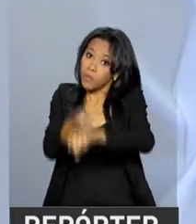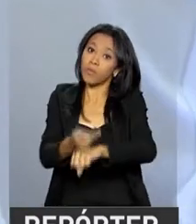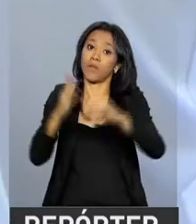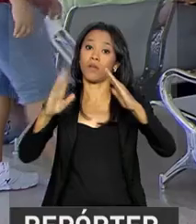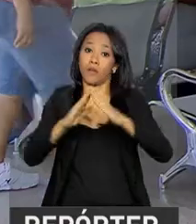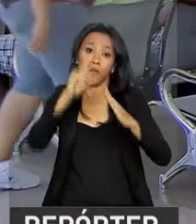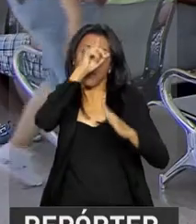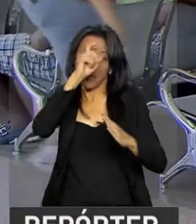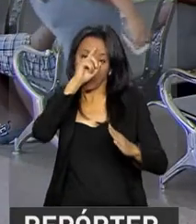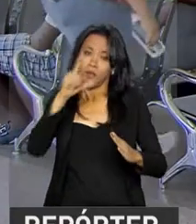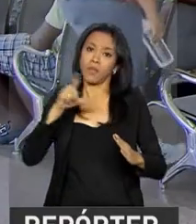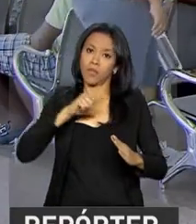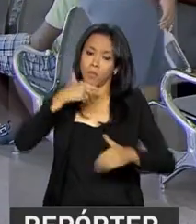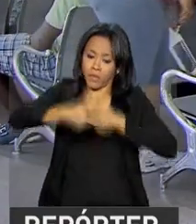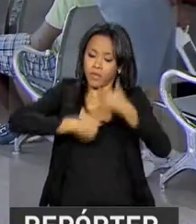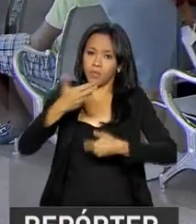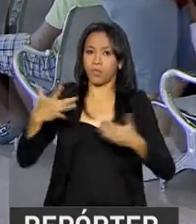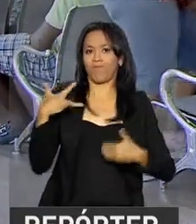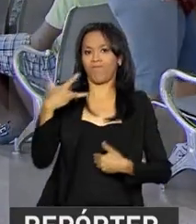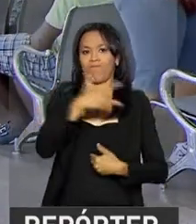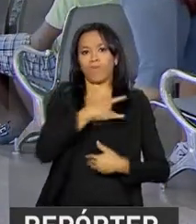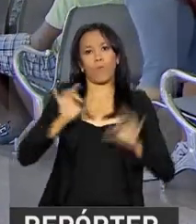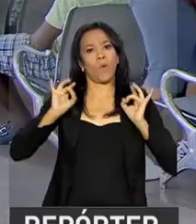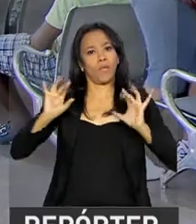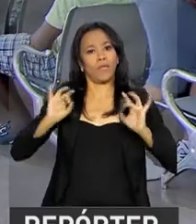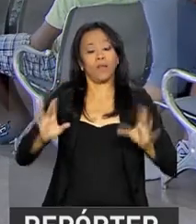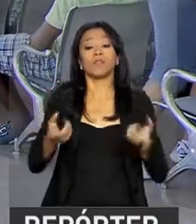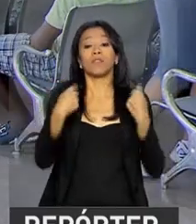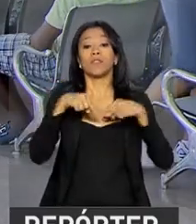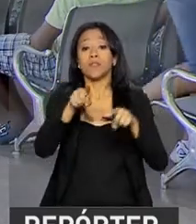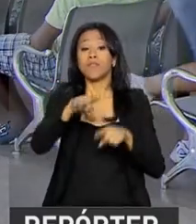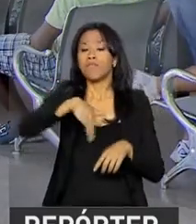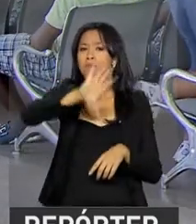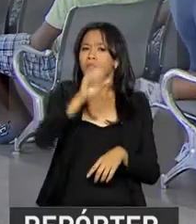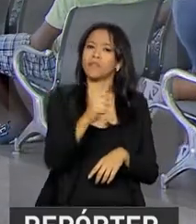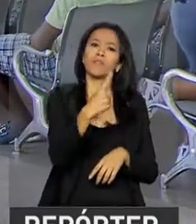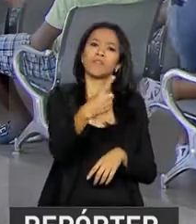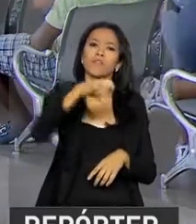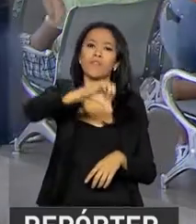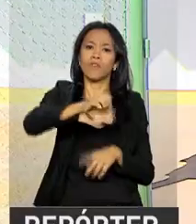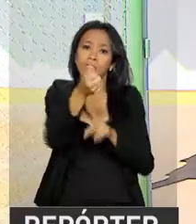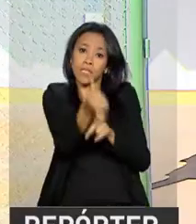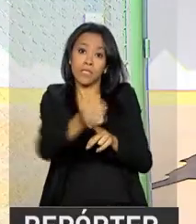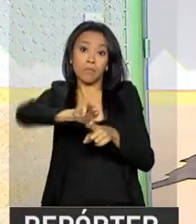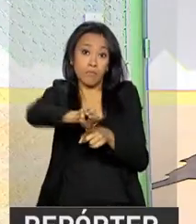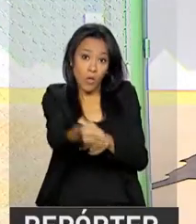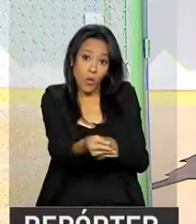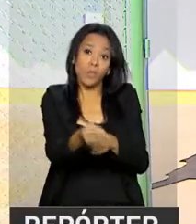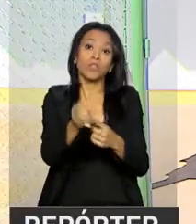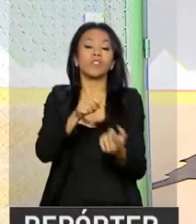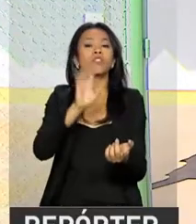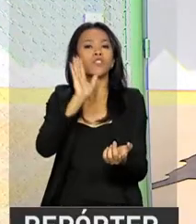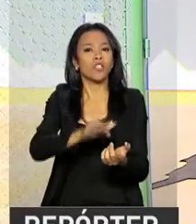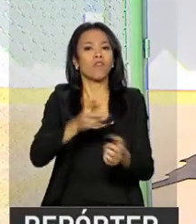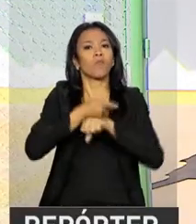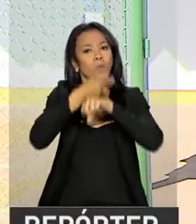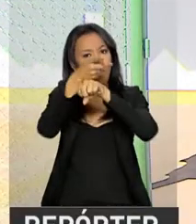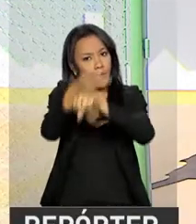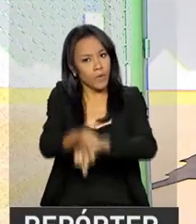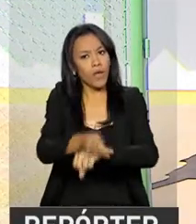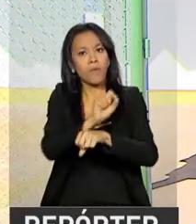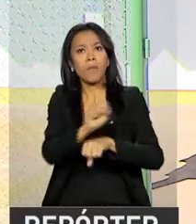qualidade só em 2016 mais de 196 milhões de consultas foram realizadas nas unidades